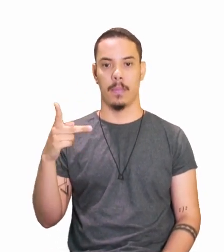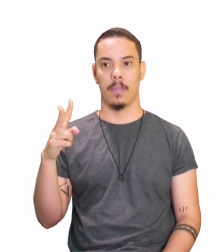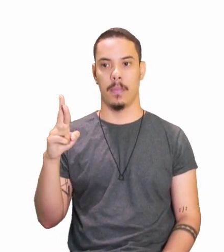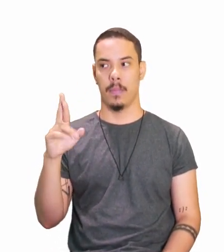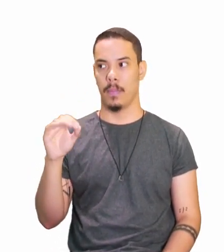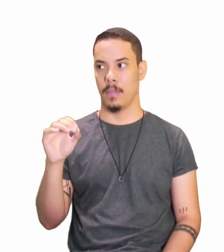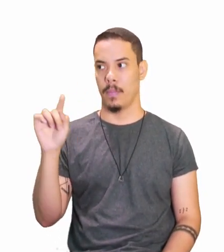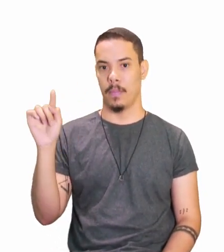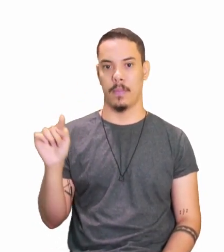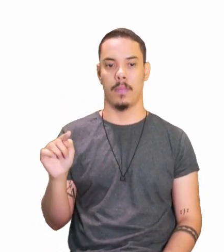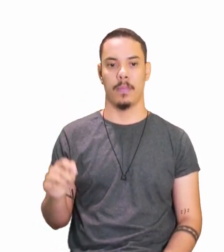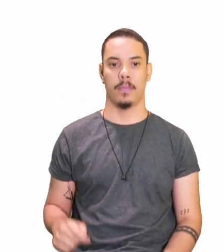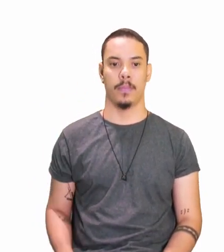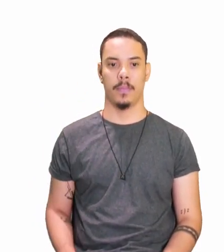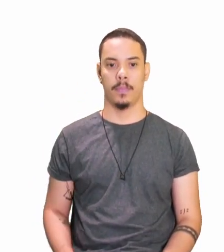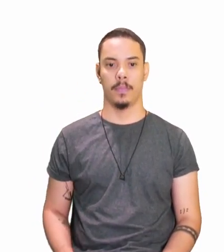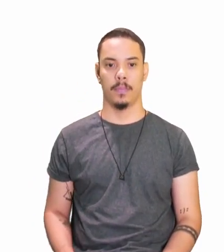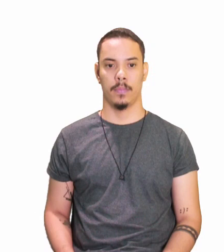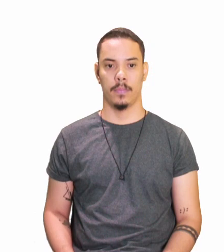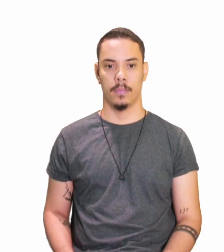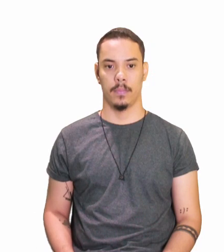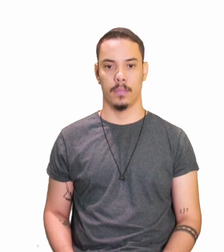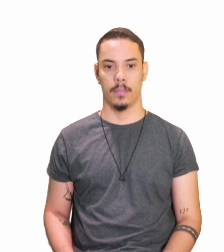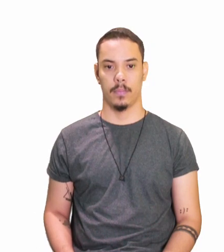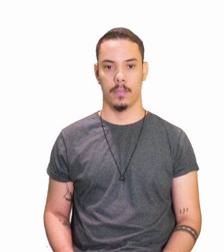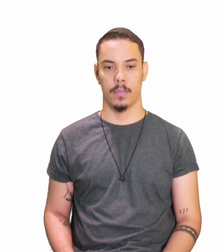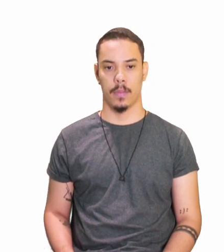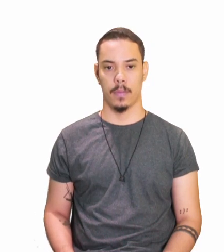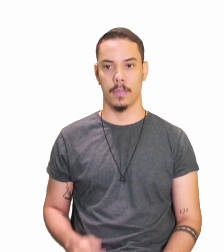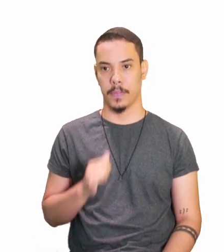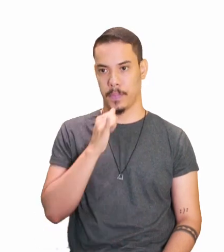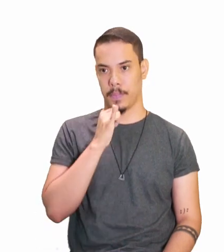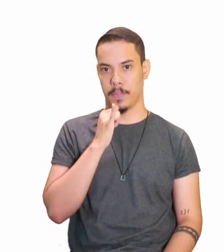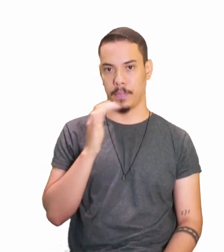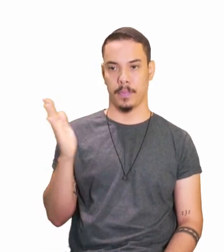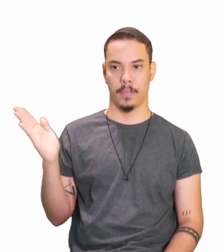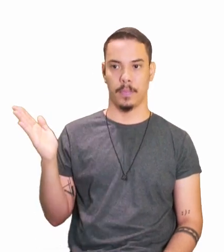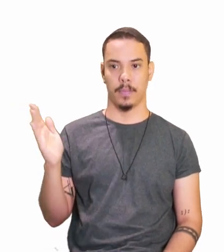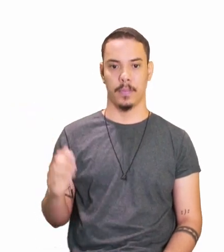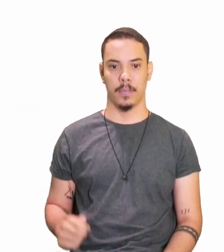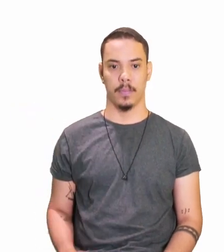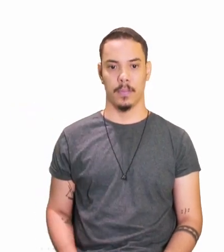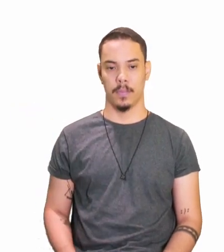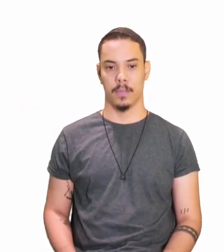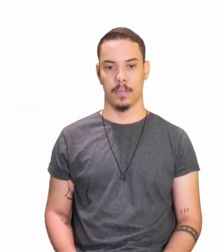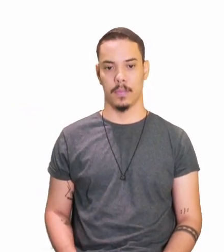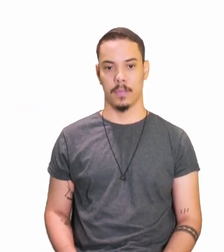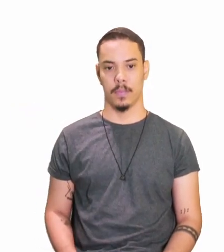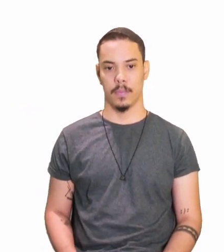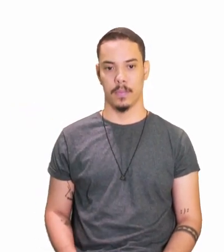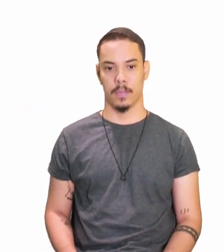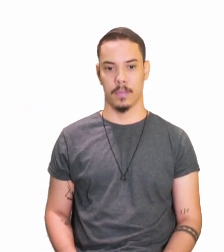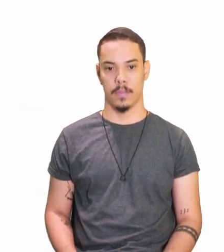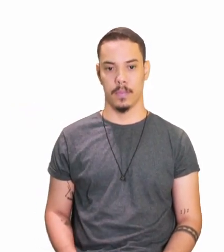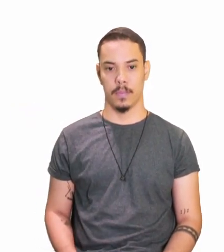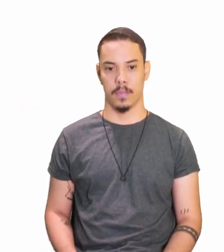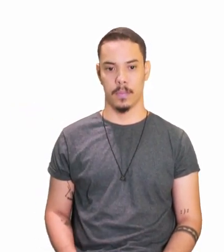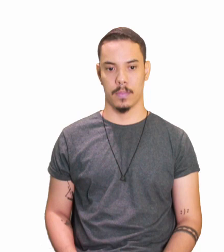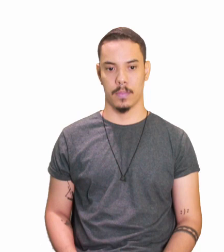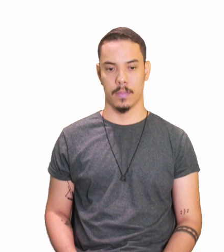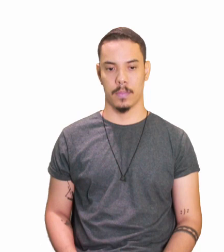pós, pré e pró. Pós-tônico, pré-escolar, pré-natal,